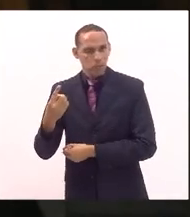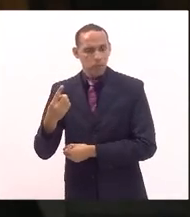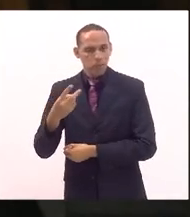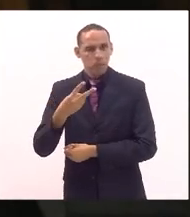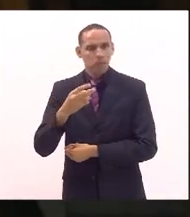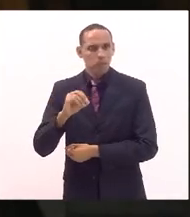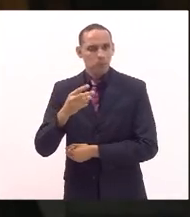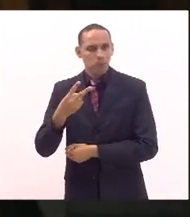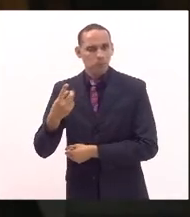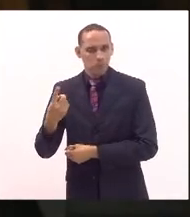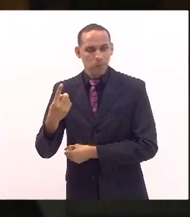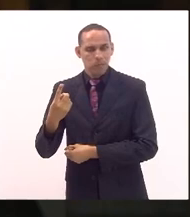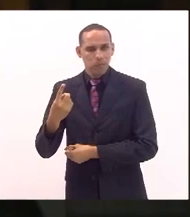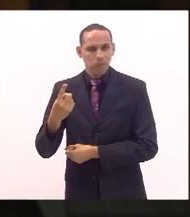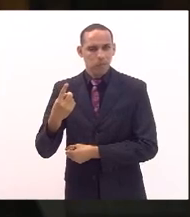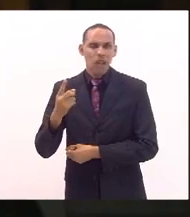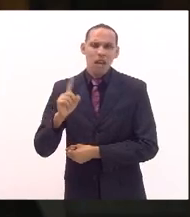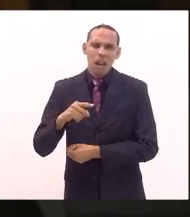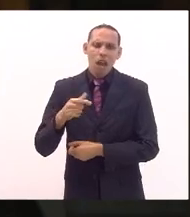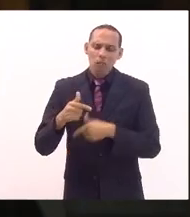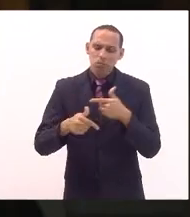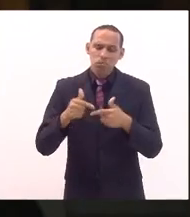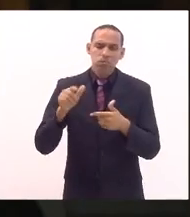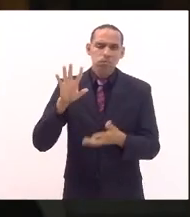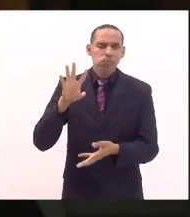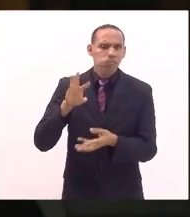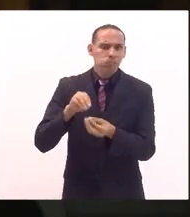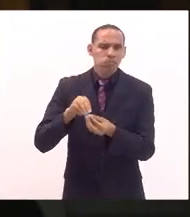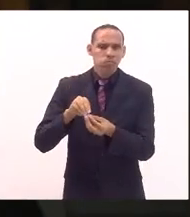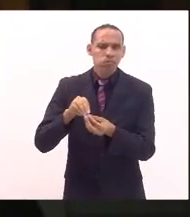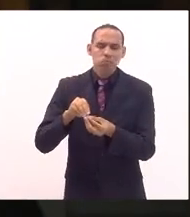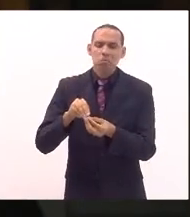um trabalho de síntese admirável